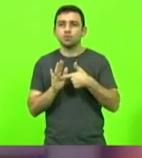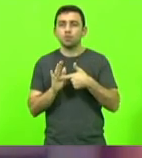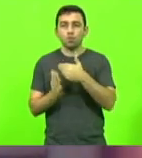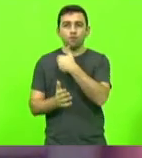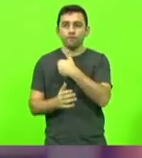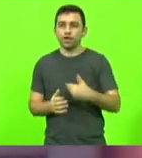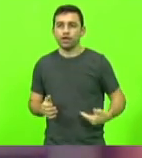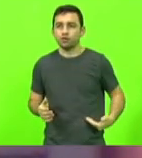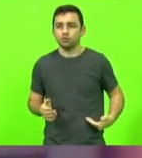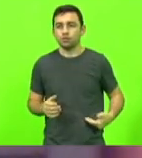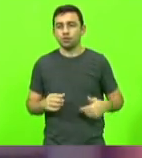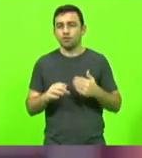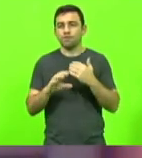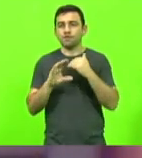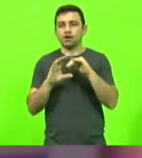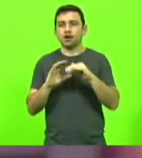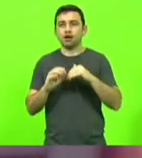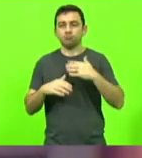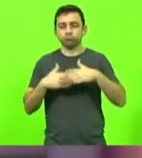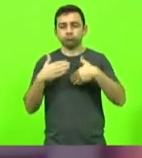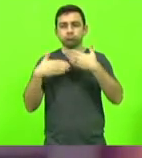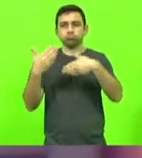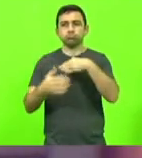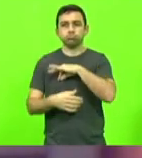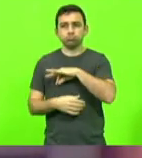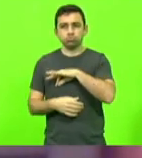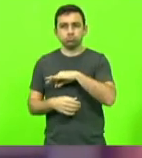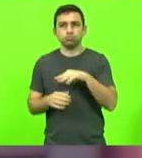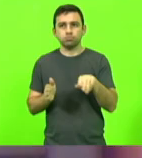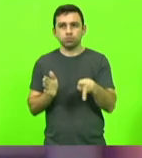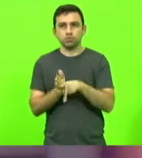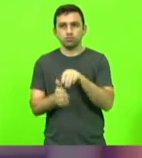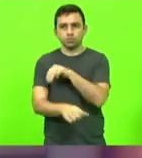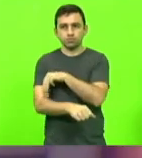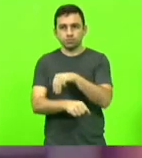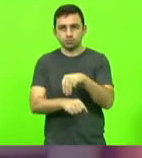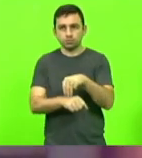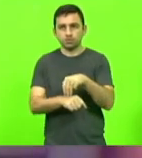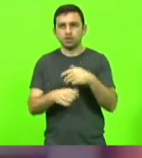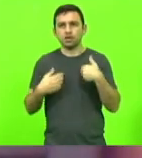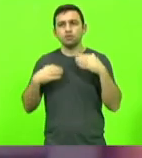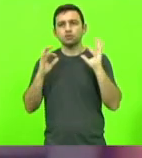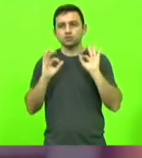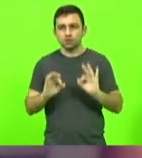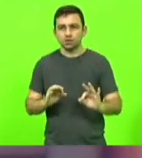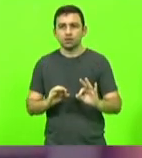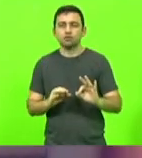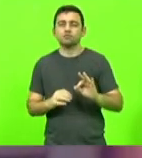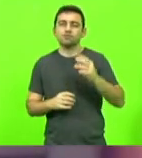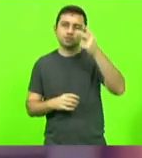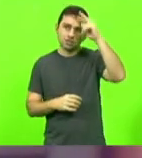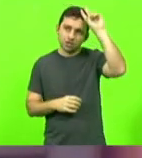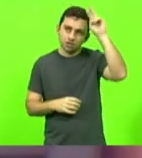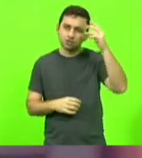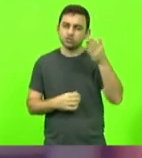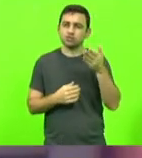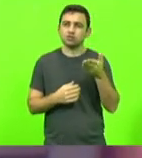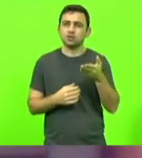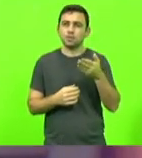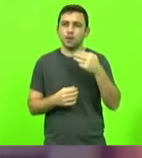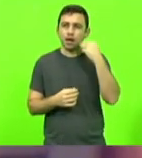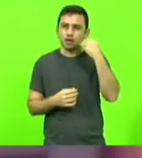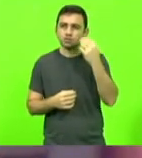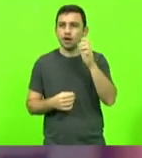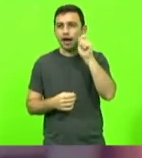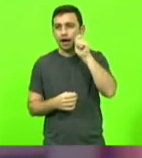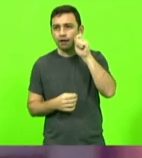mandaria o plano de cargos e carreira do magistério. Aí eu tenho certeza que eu, o Vicente, Márcio, a Ana